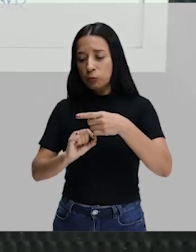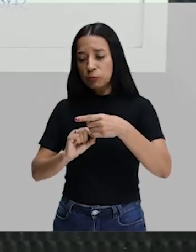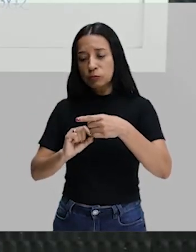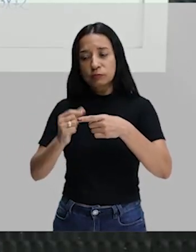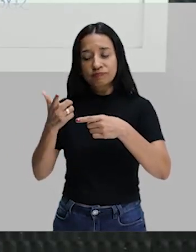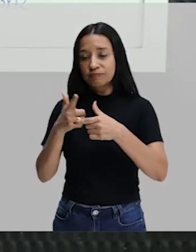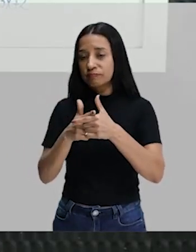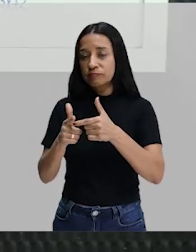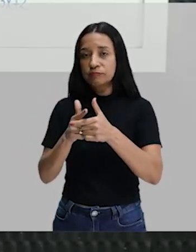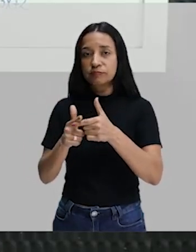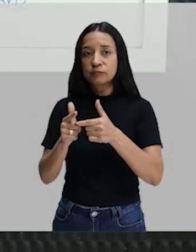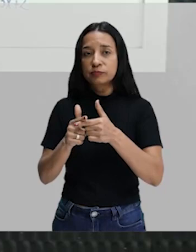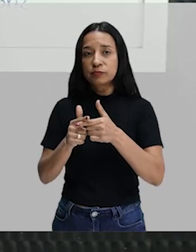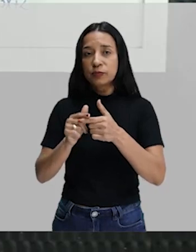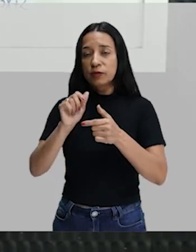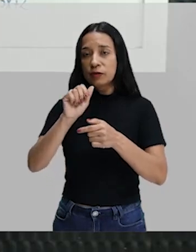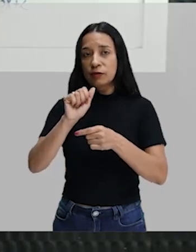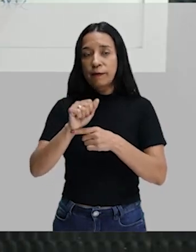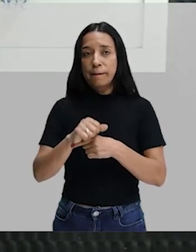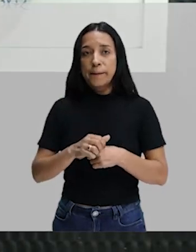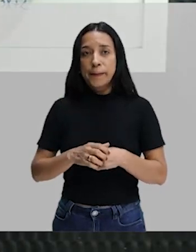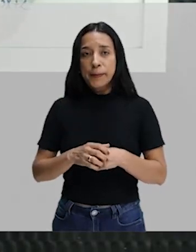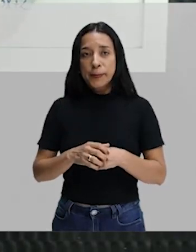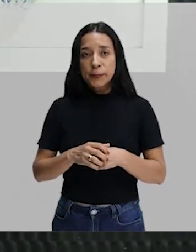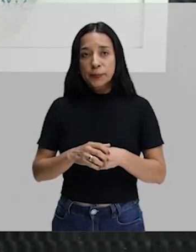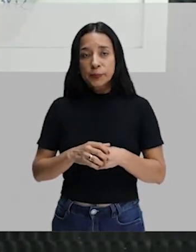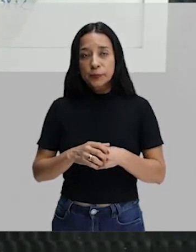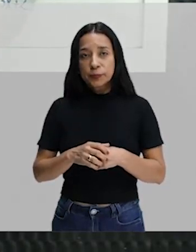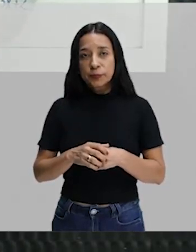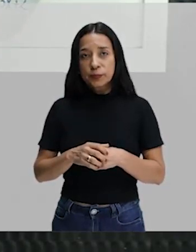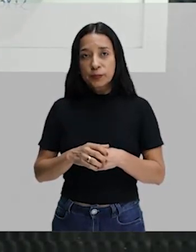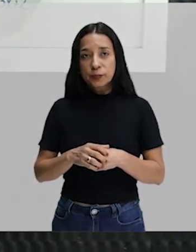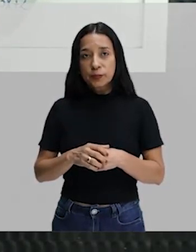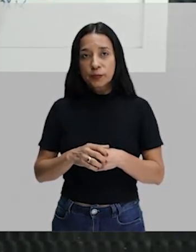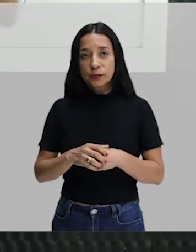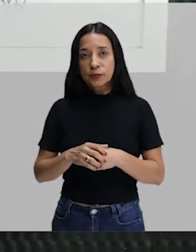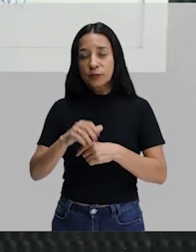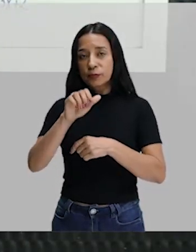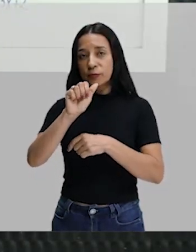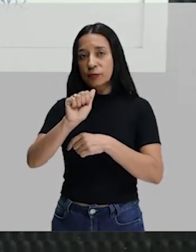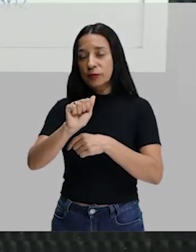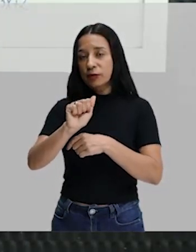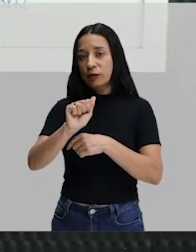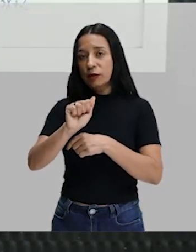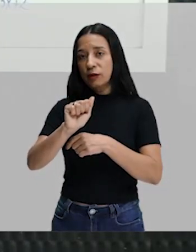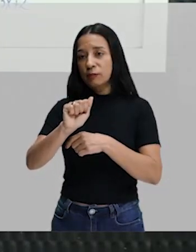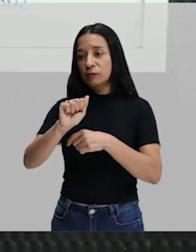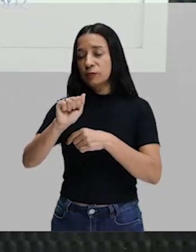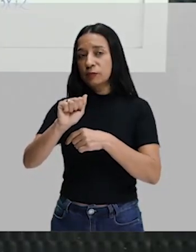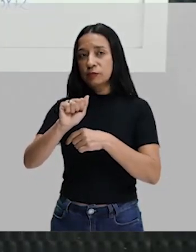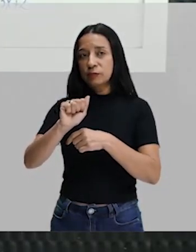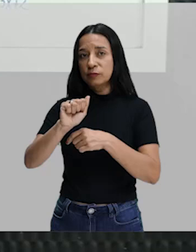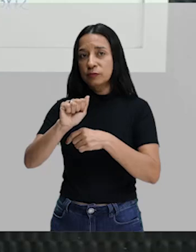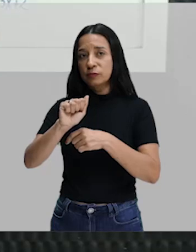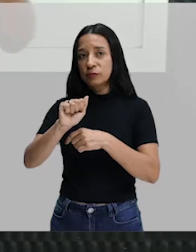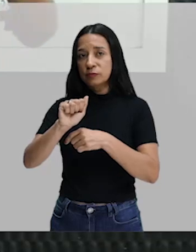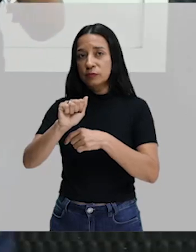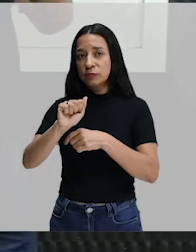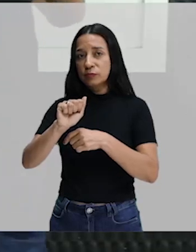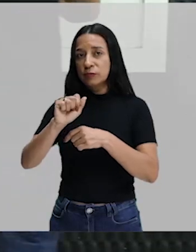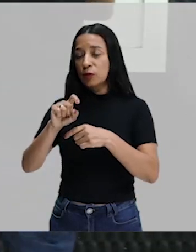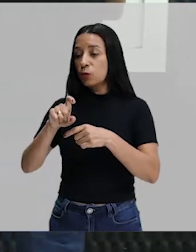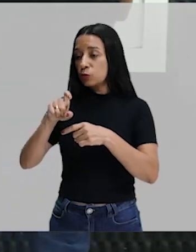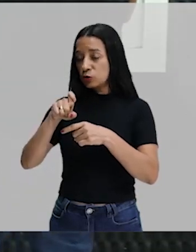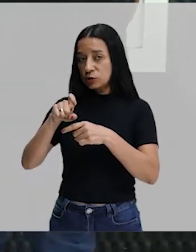problema. O A pelo x e o A por menos 2. Tá? Se fizermos isso, eu vou